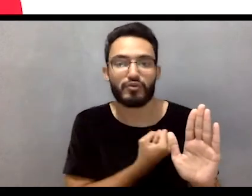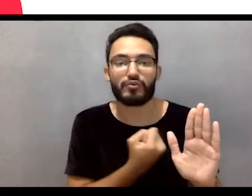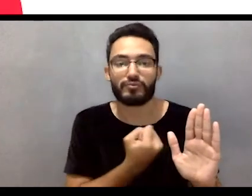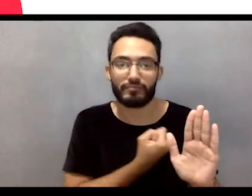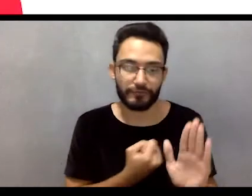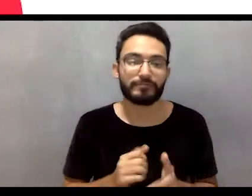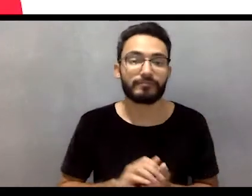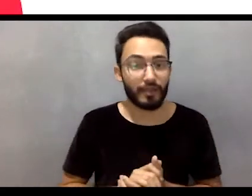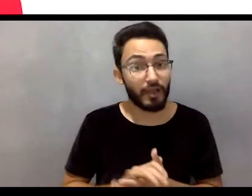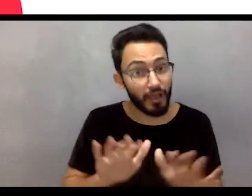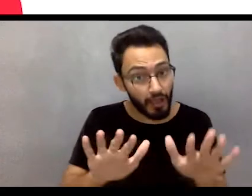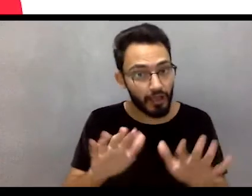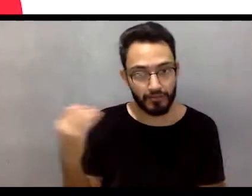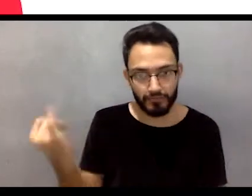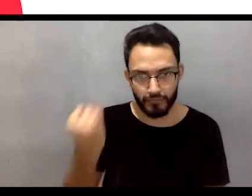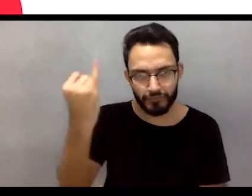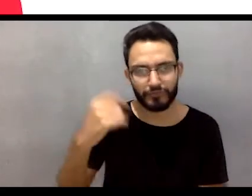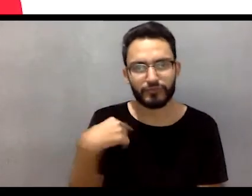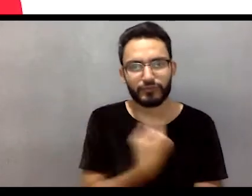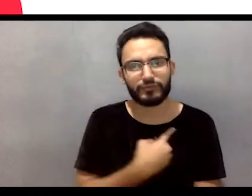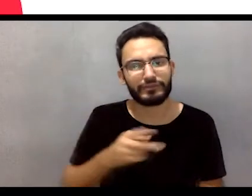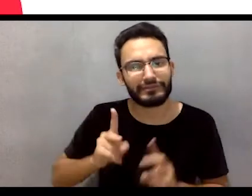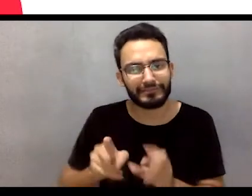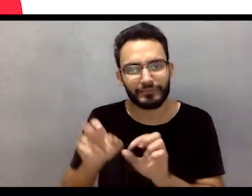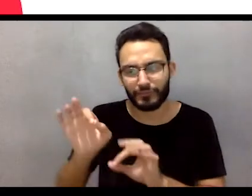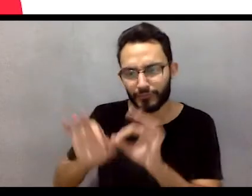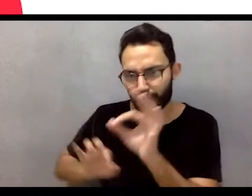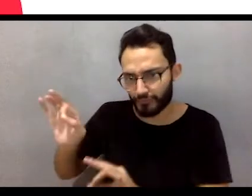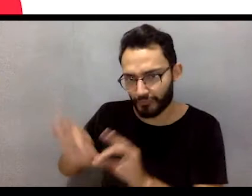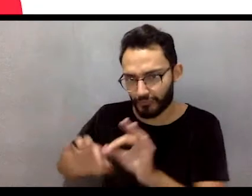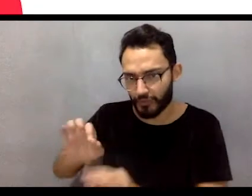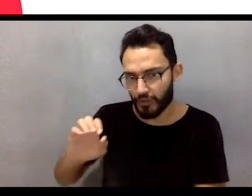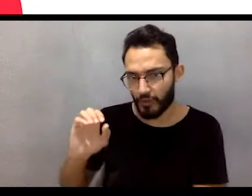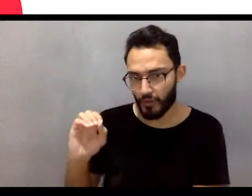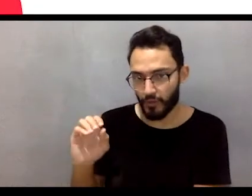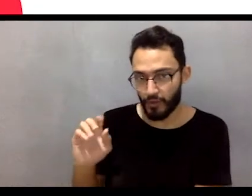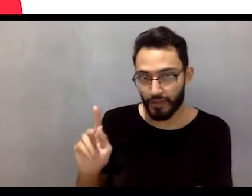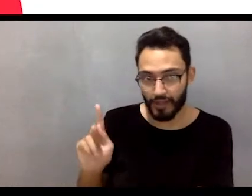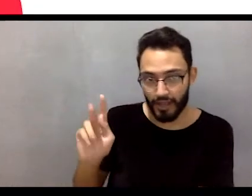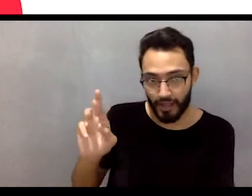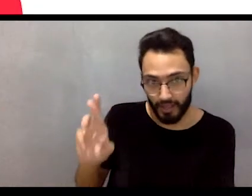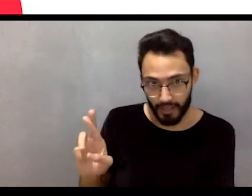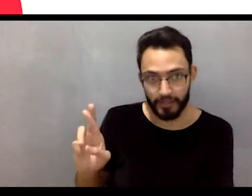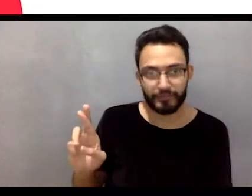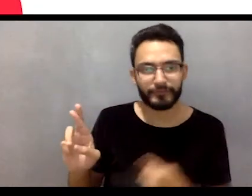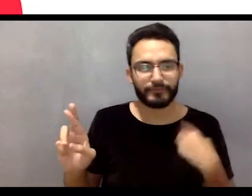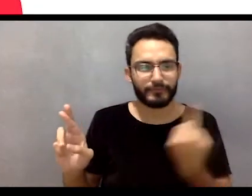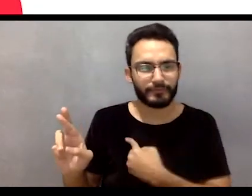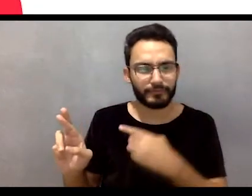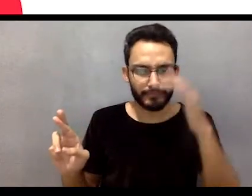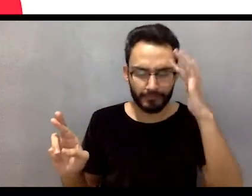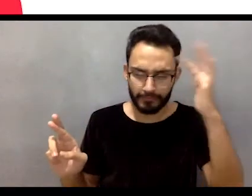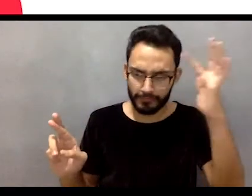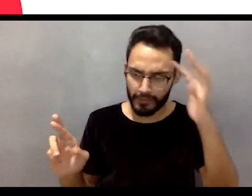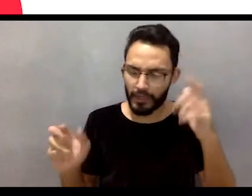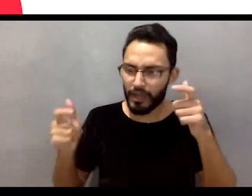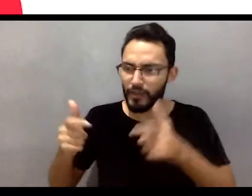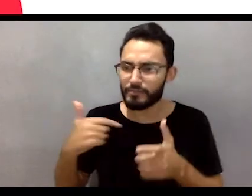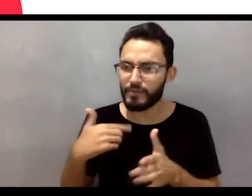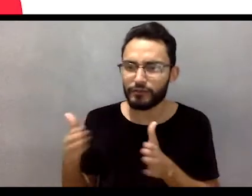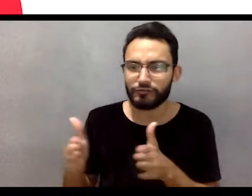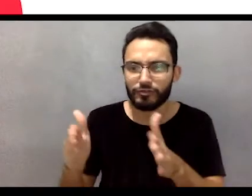é muito importante quando a gente vai definir essas OKRs que a gente pense qual que é o meu